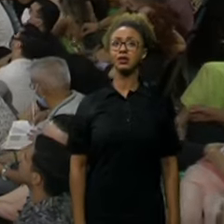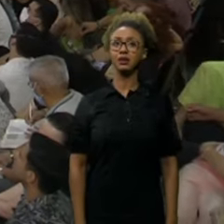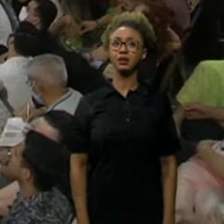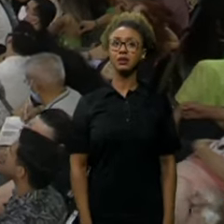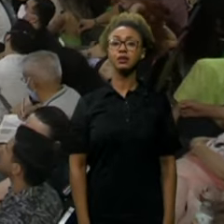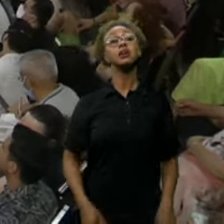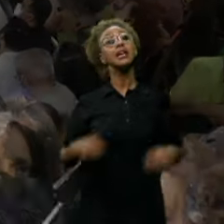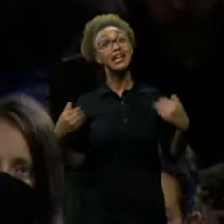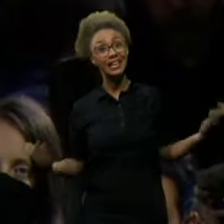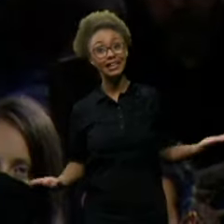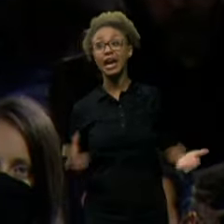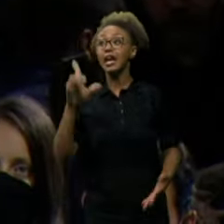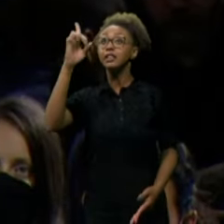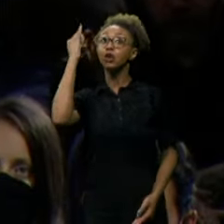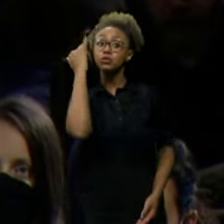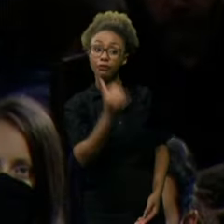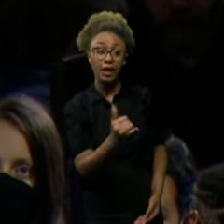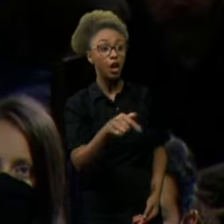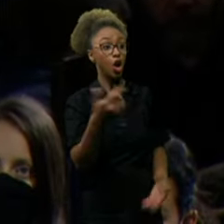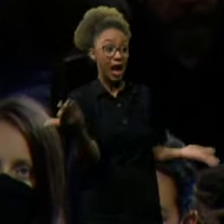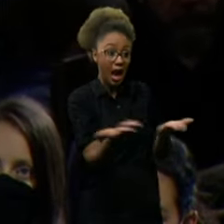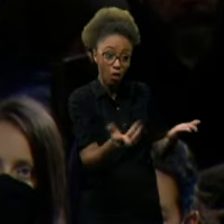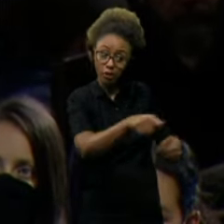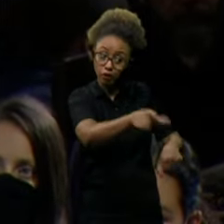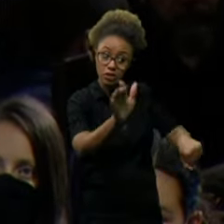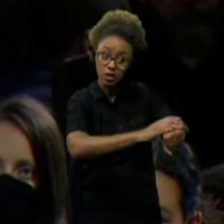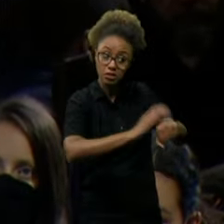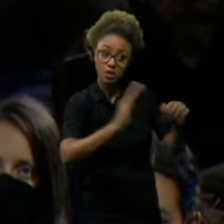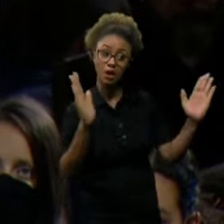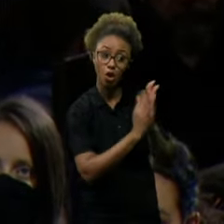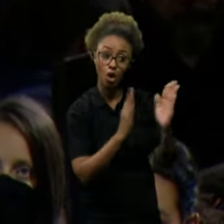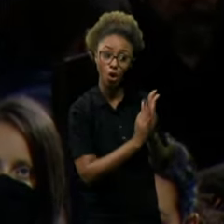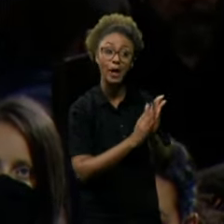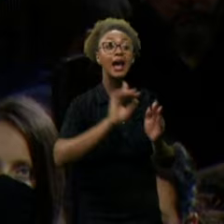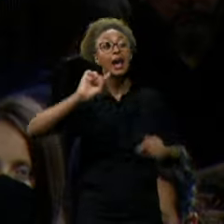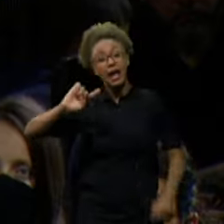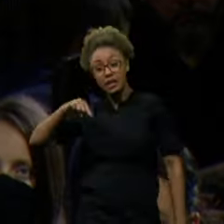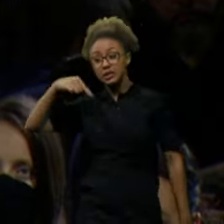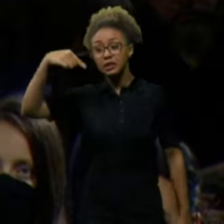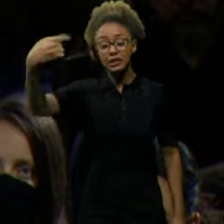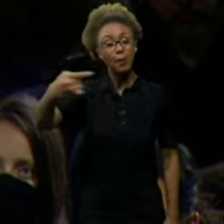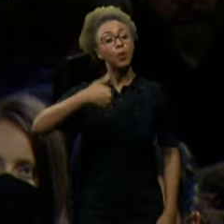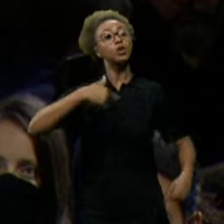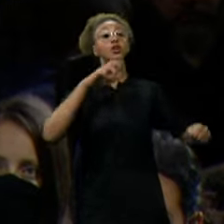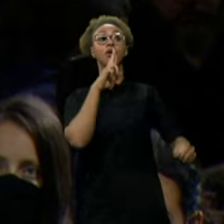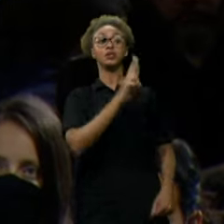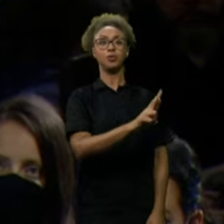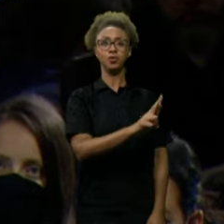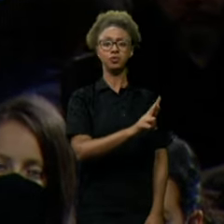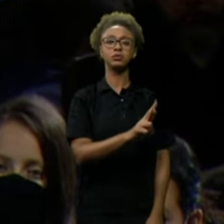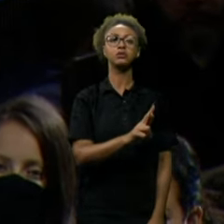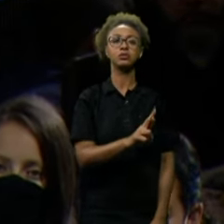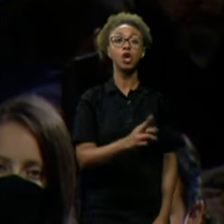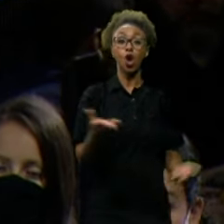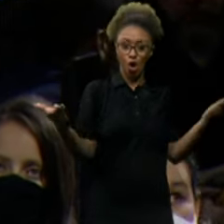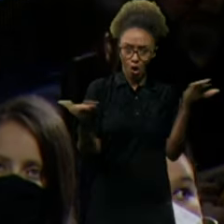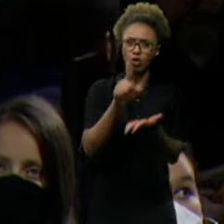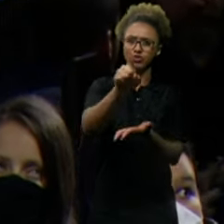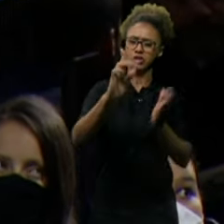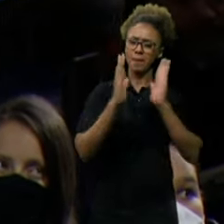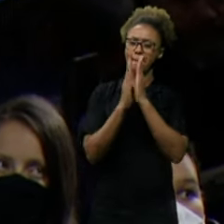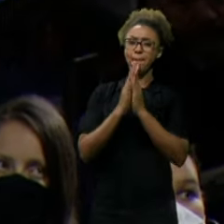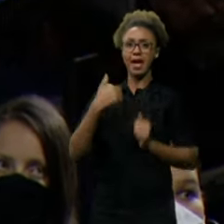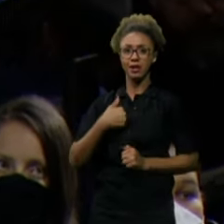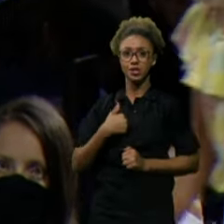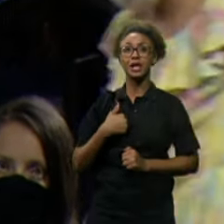E aí ele diz no presente clama-me e responder-te-ei que que ele está dizendo você clama a mim hoje